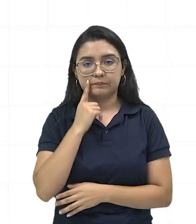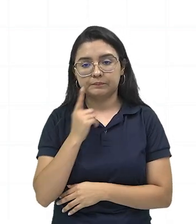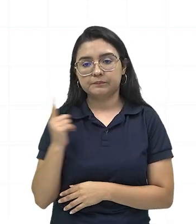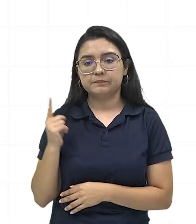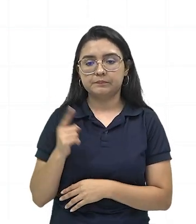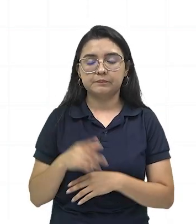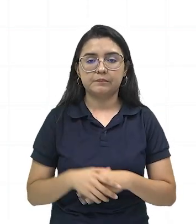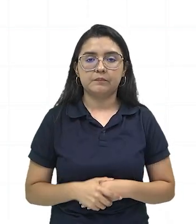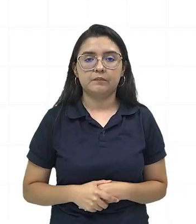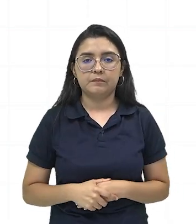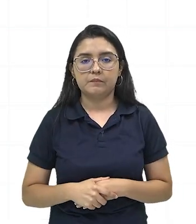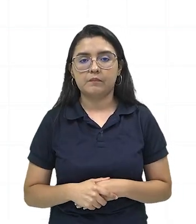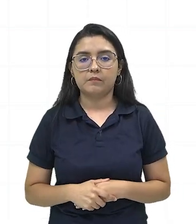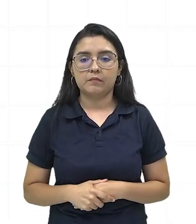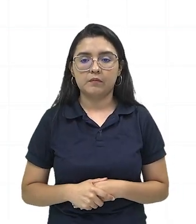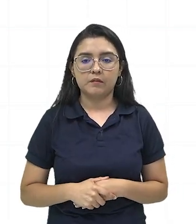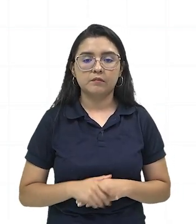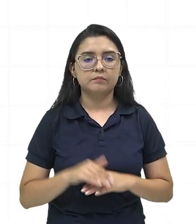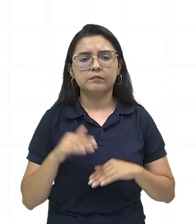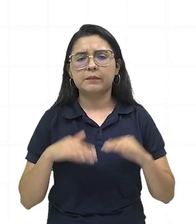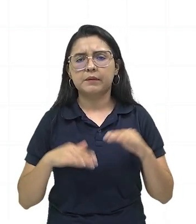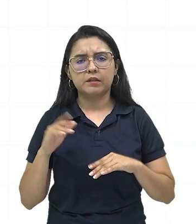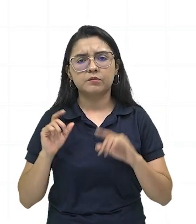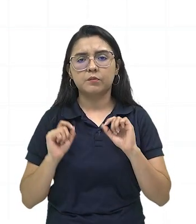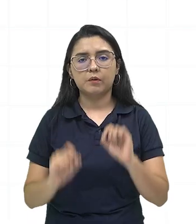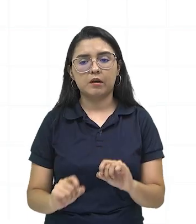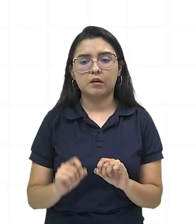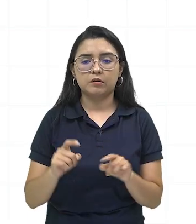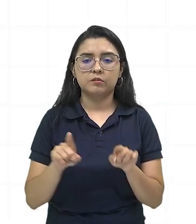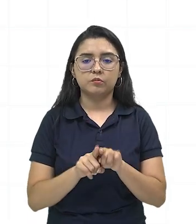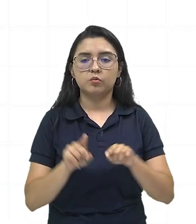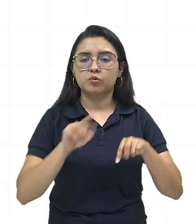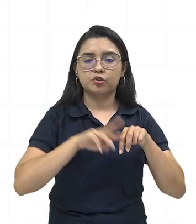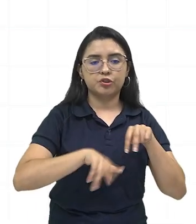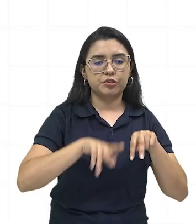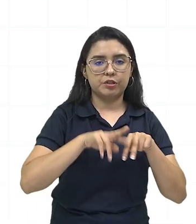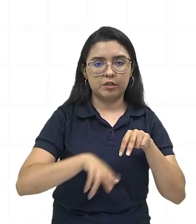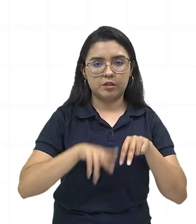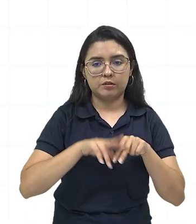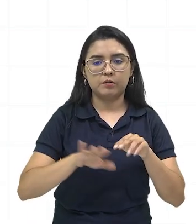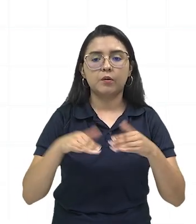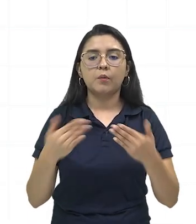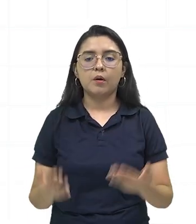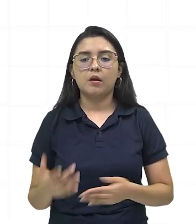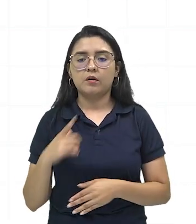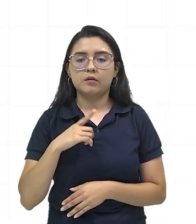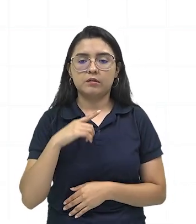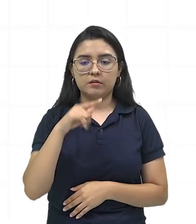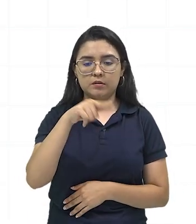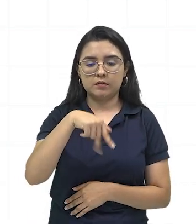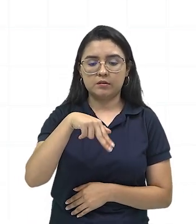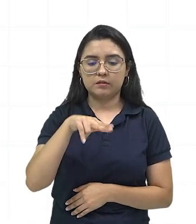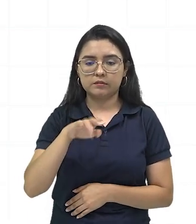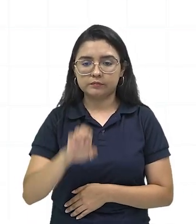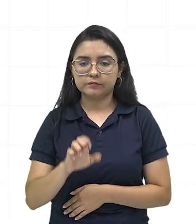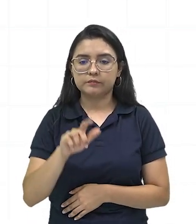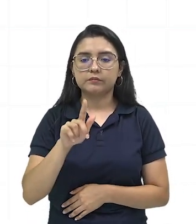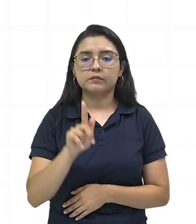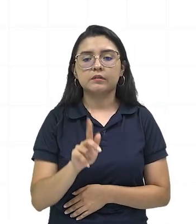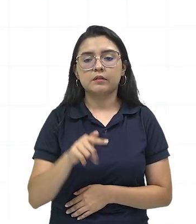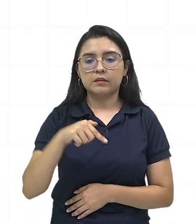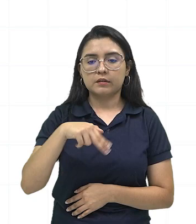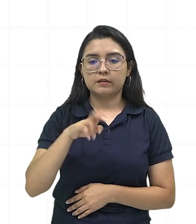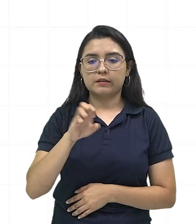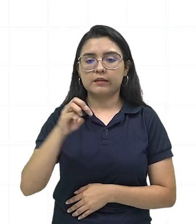daquela mesma escrita, independentemente do gênero, tá? E quais são eles? Que, quem e